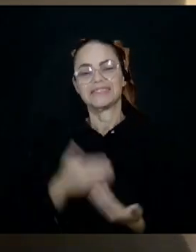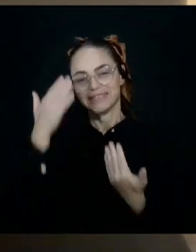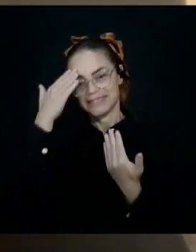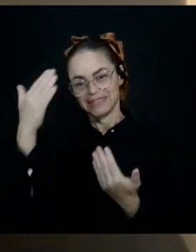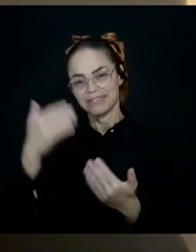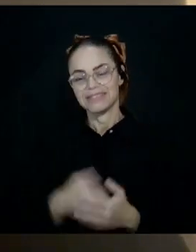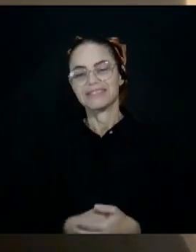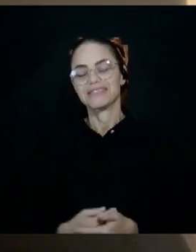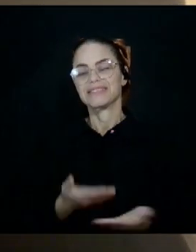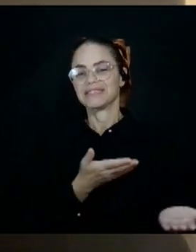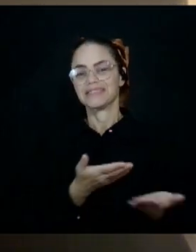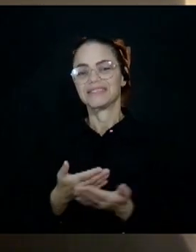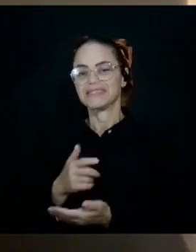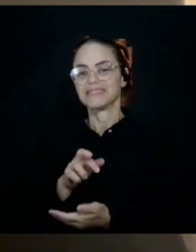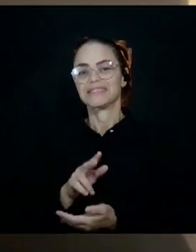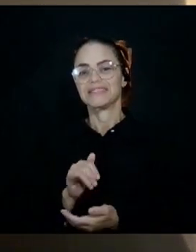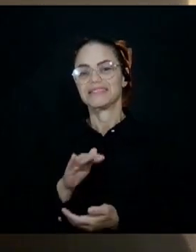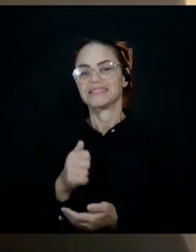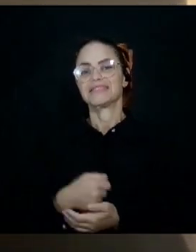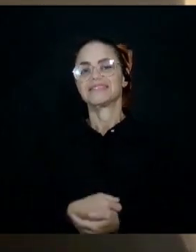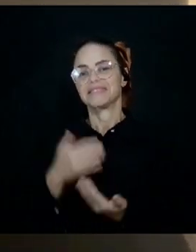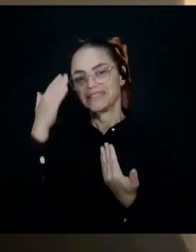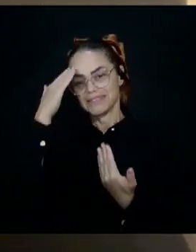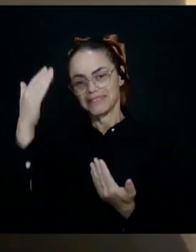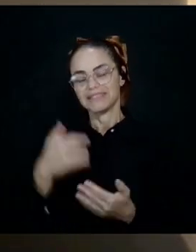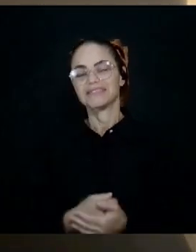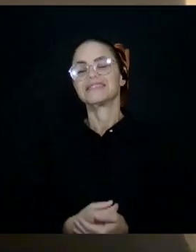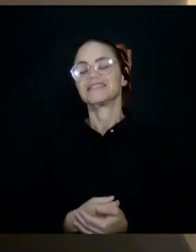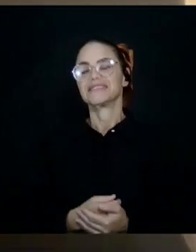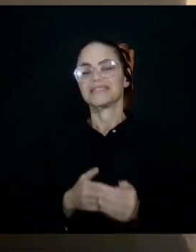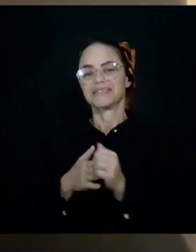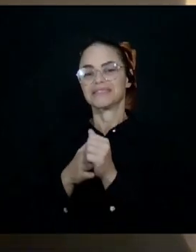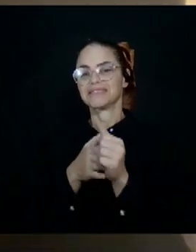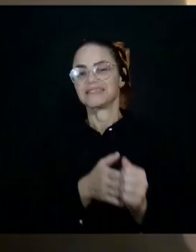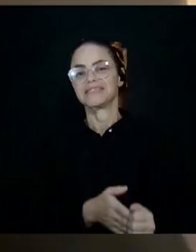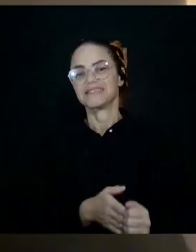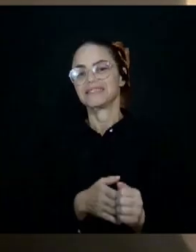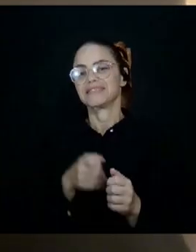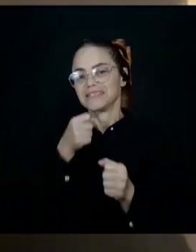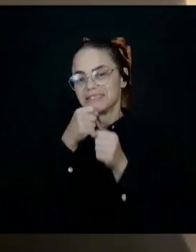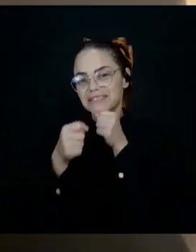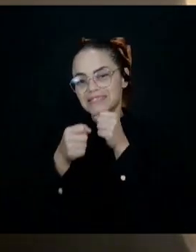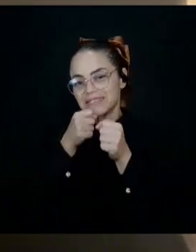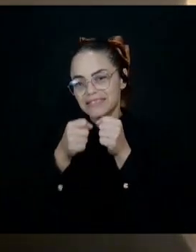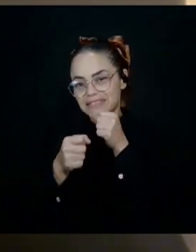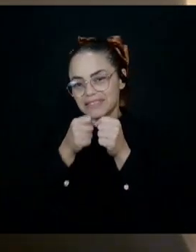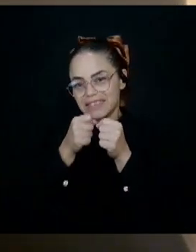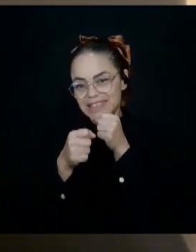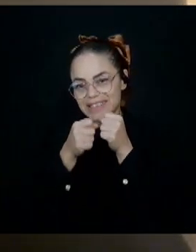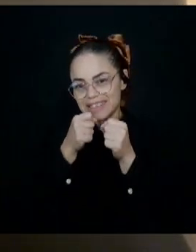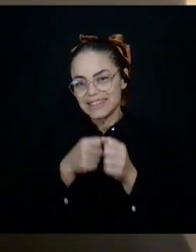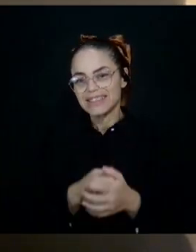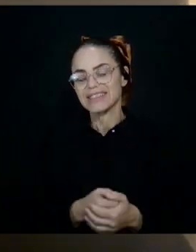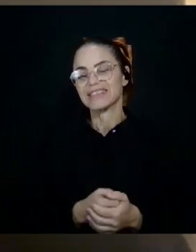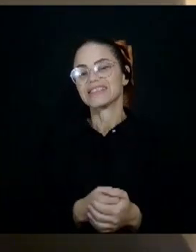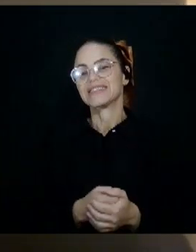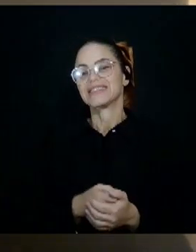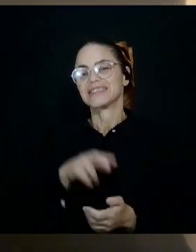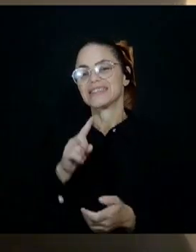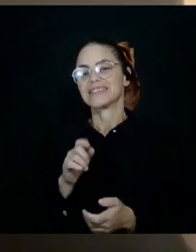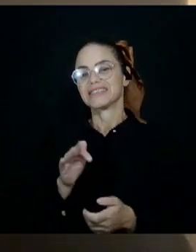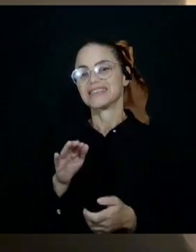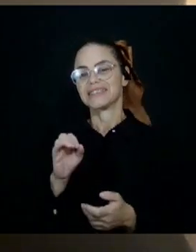e agradeço a sua condução aqui da entrevista, o posicionamento também da Débora, da Adele, e agradecer